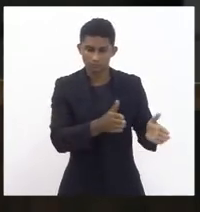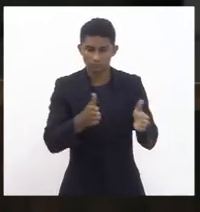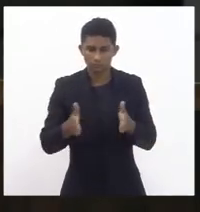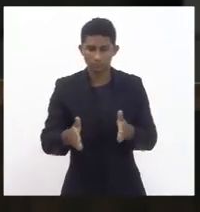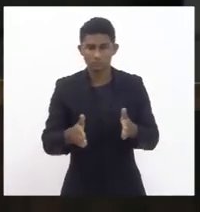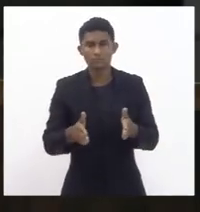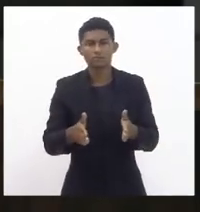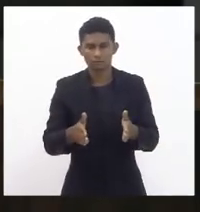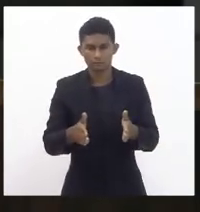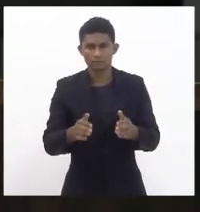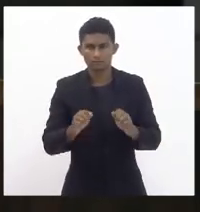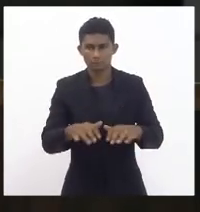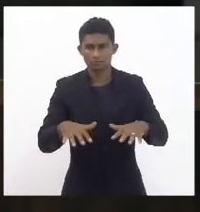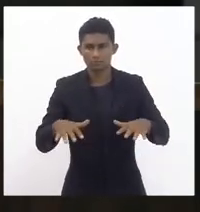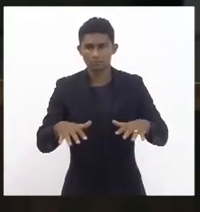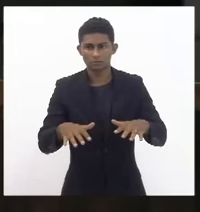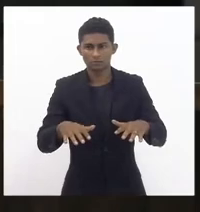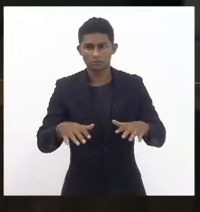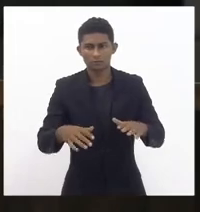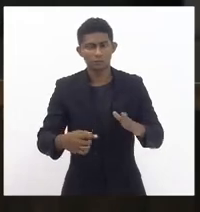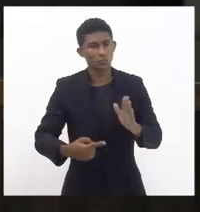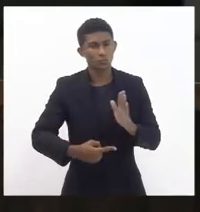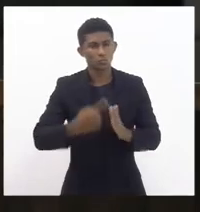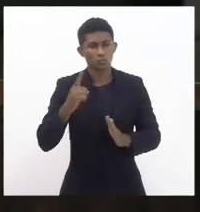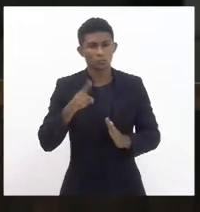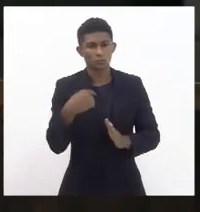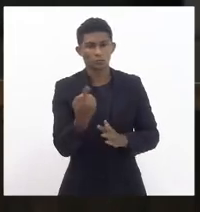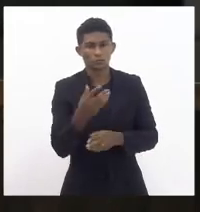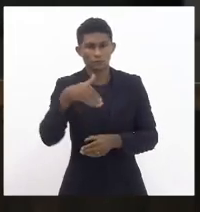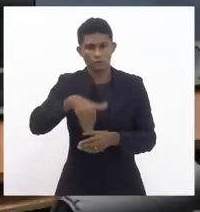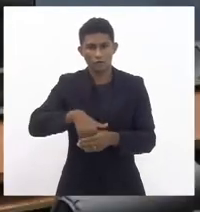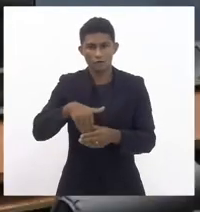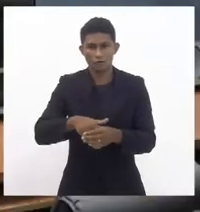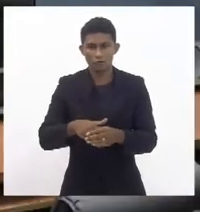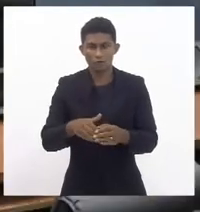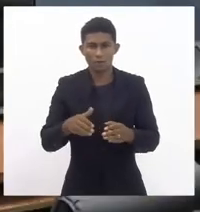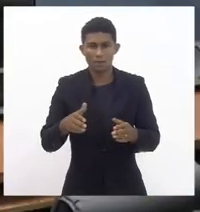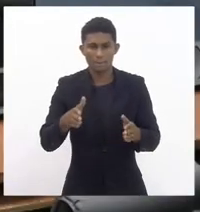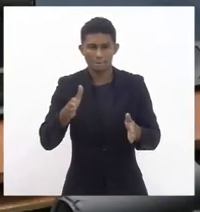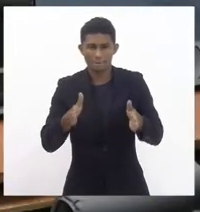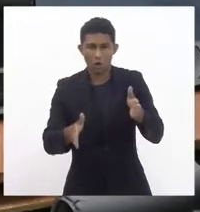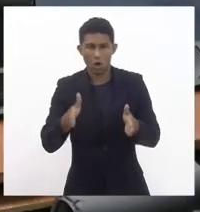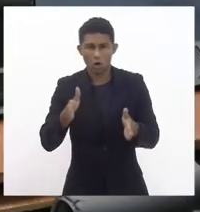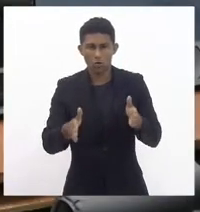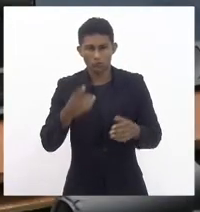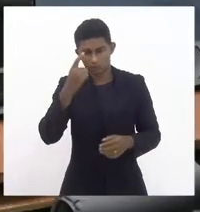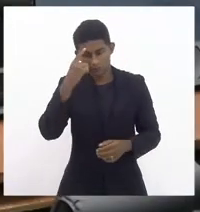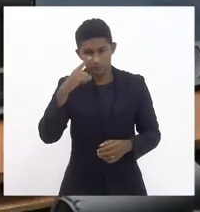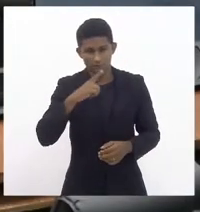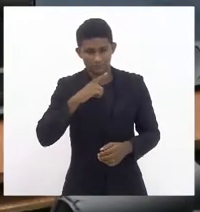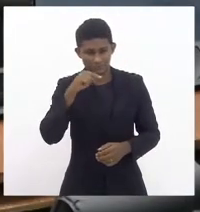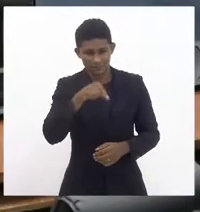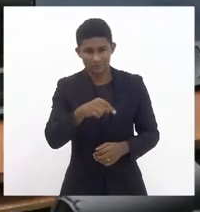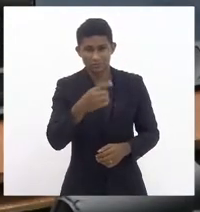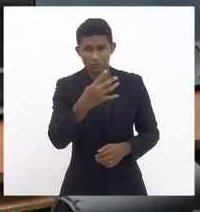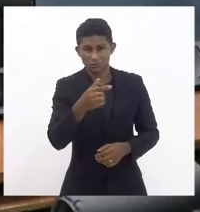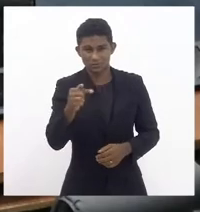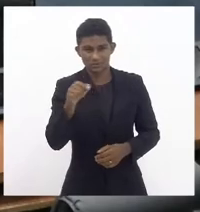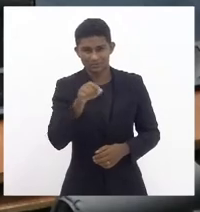extraordinária O que é uma única e a gente vai botar em bloco exatamente eu vou caminhar bloco 47